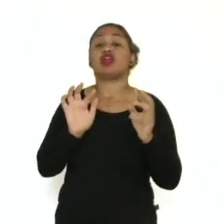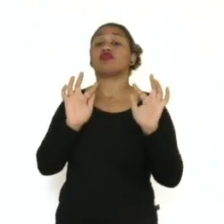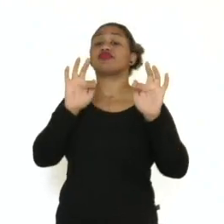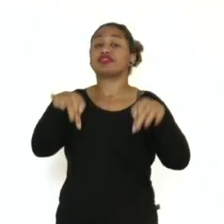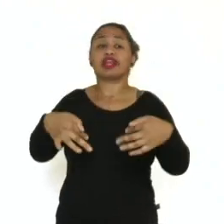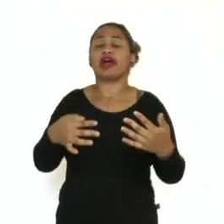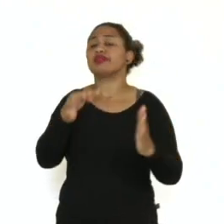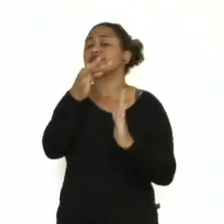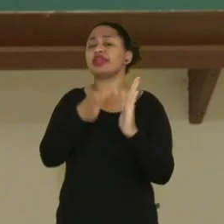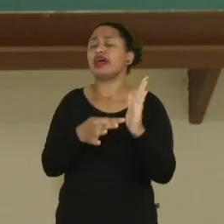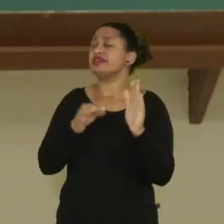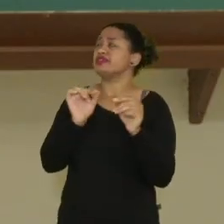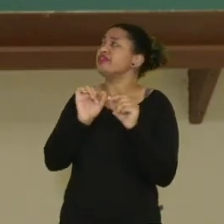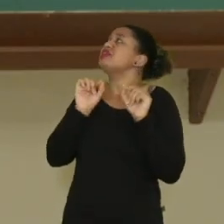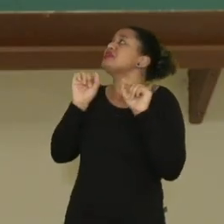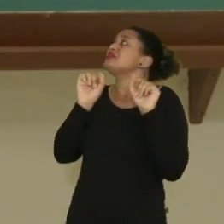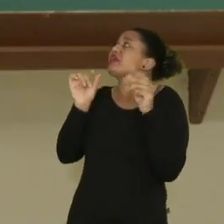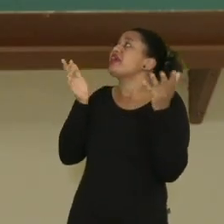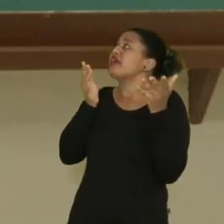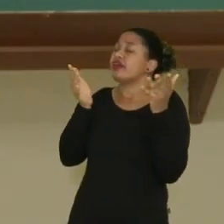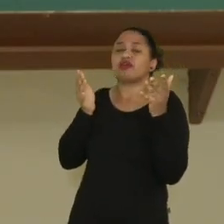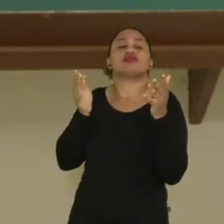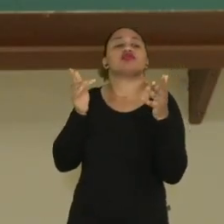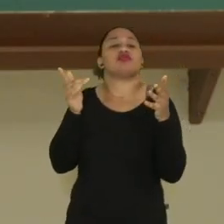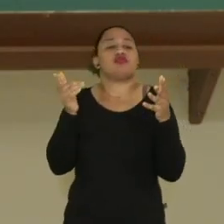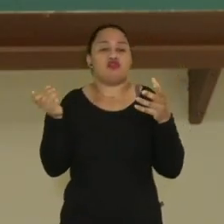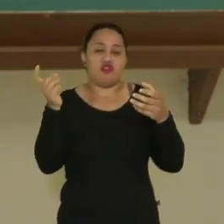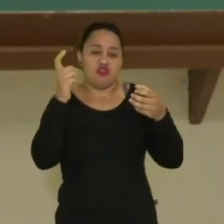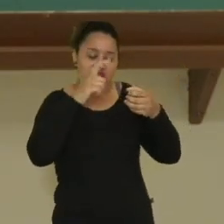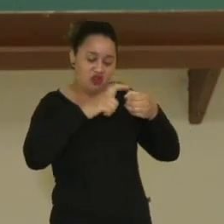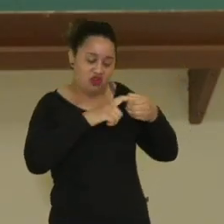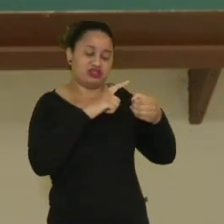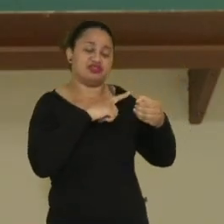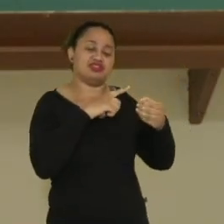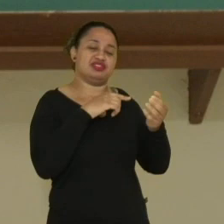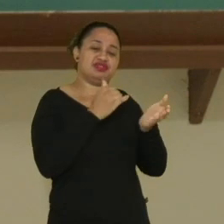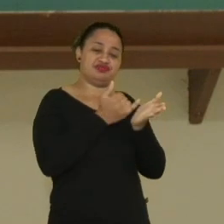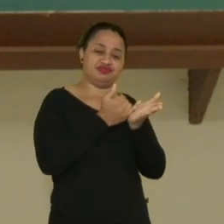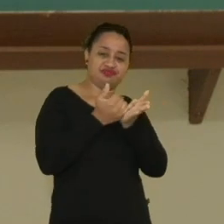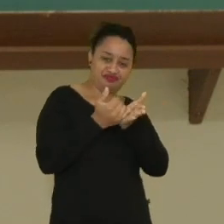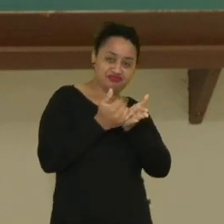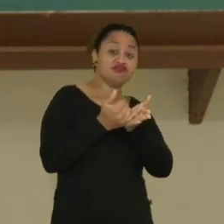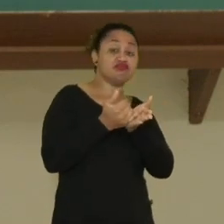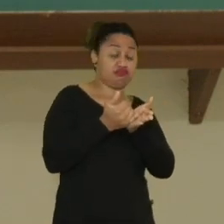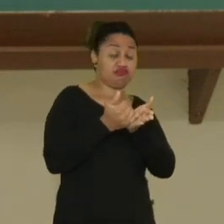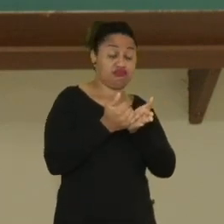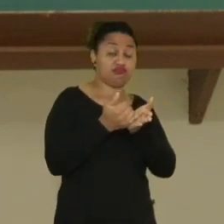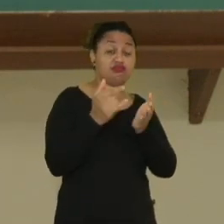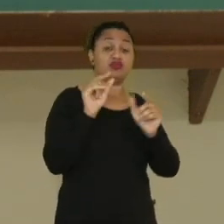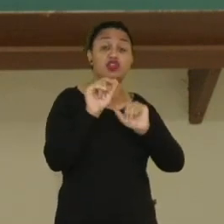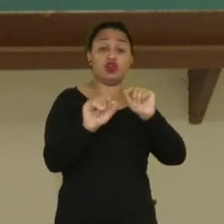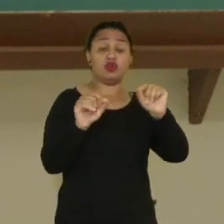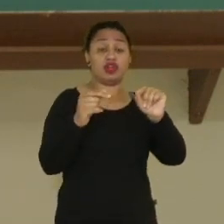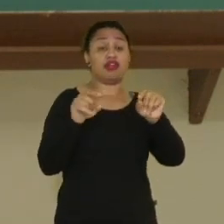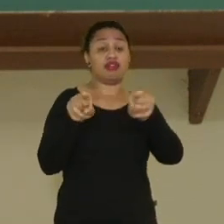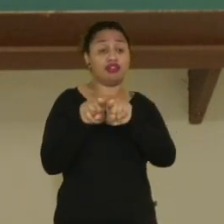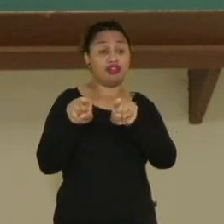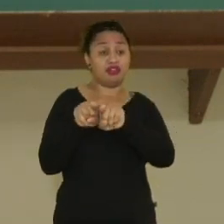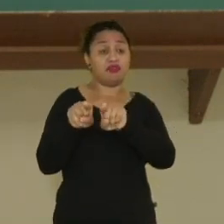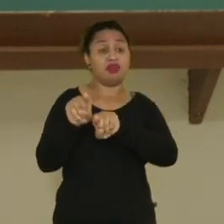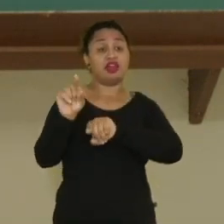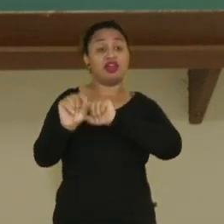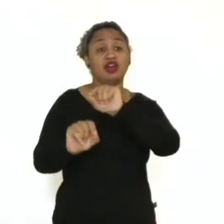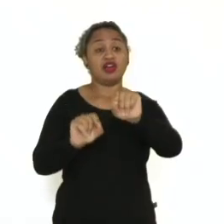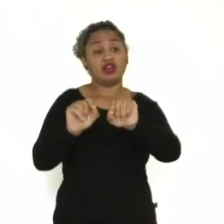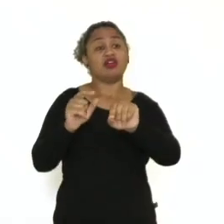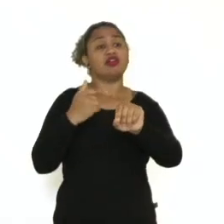eu faço, prof? Você retoma o que você colocou lá no início, na introdução, e mais, você